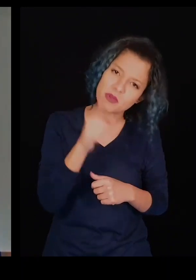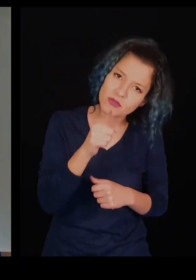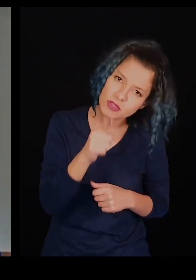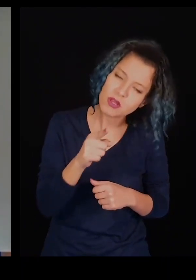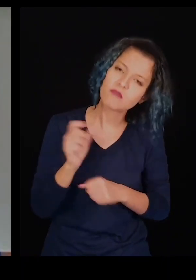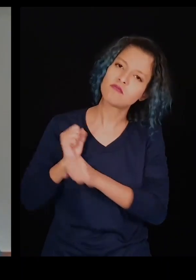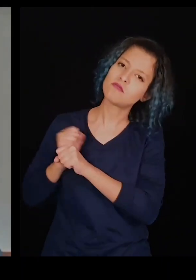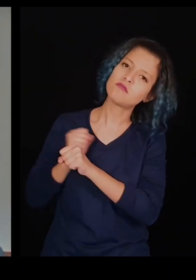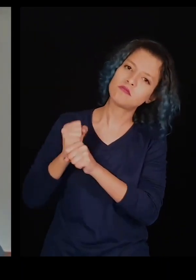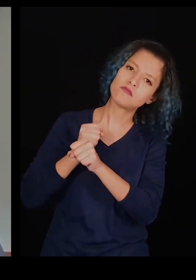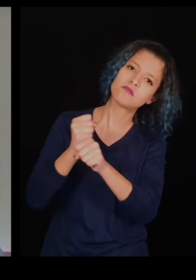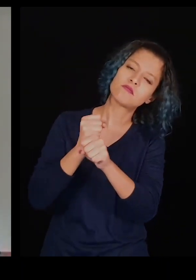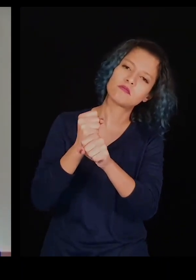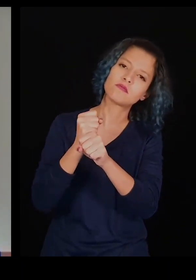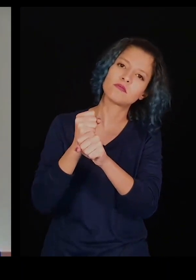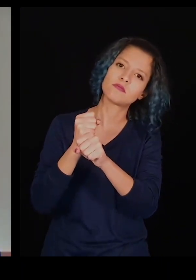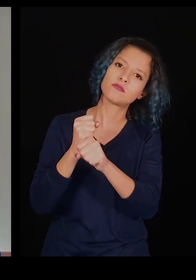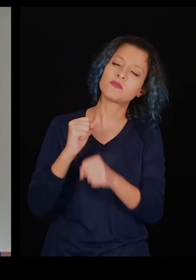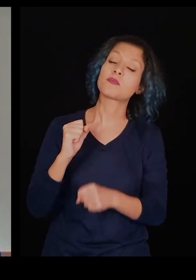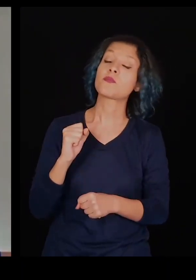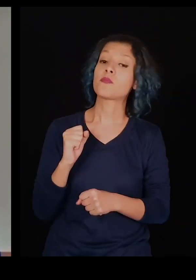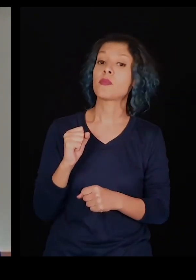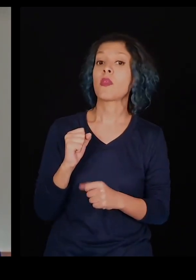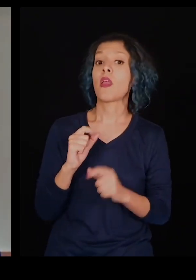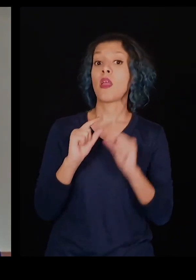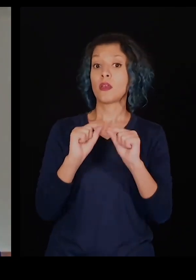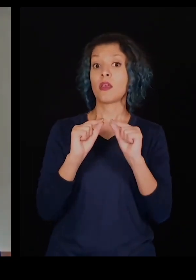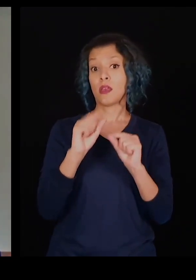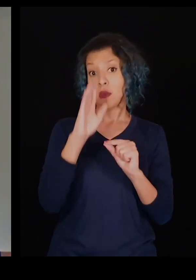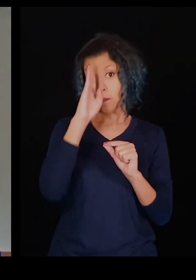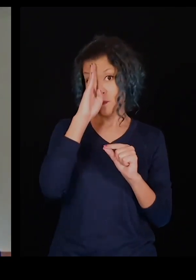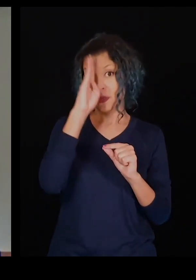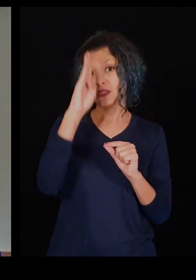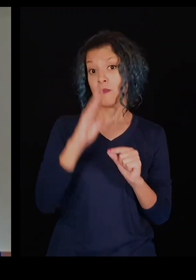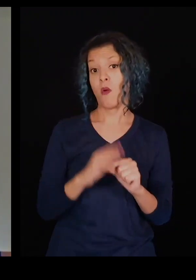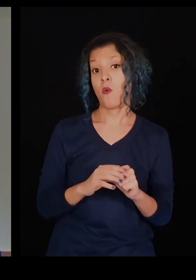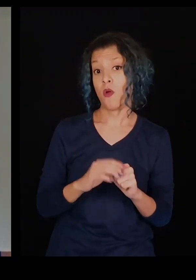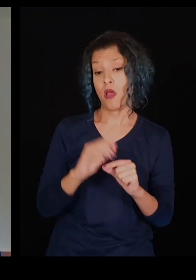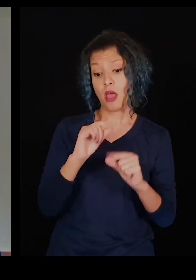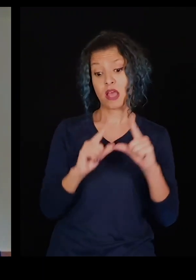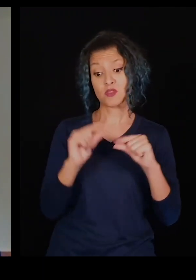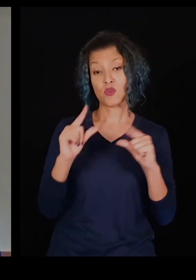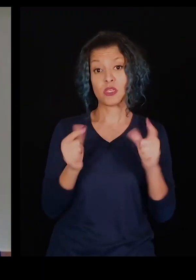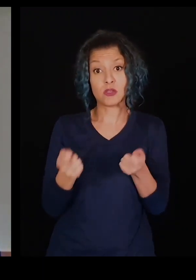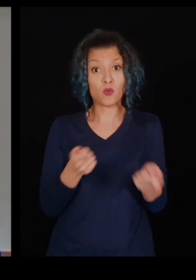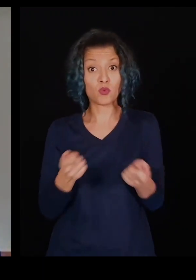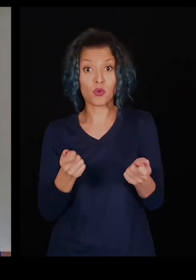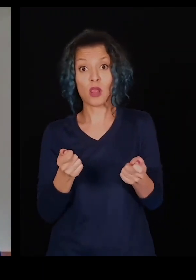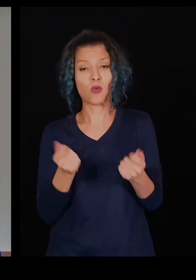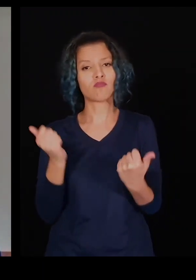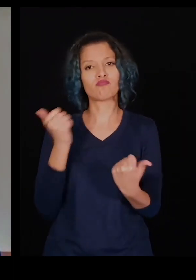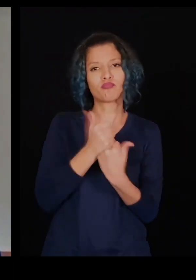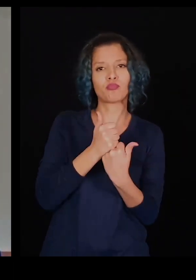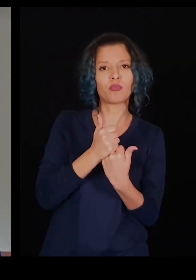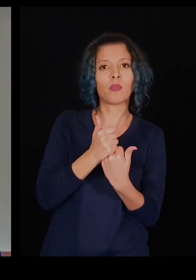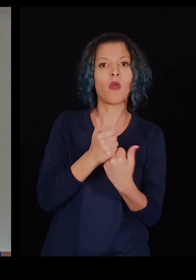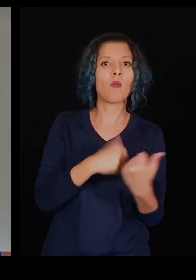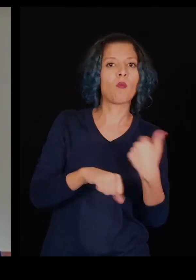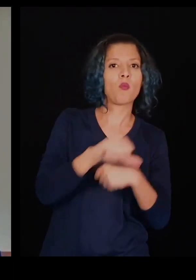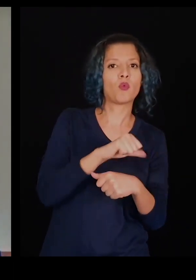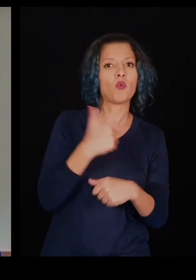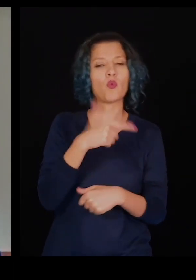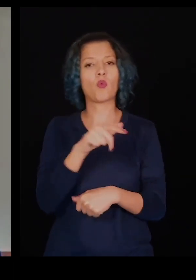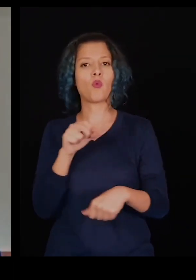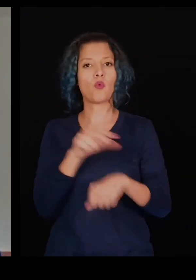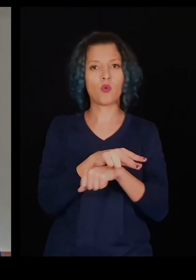anos, o nosso acionista controlador foi mudado, entrou um novo acionista controlador, que é a State